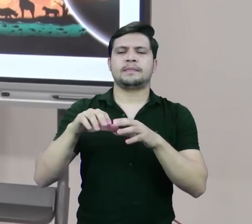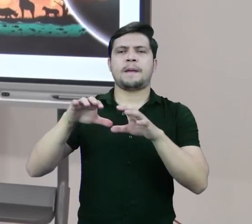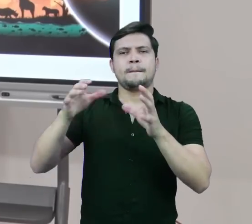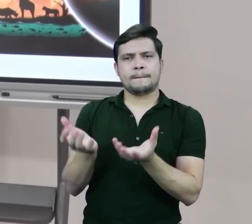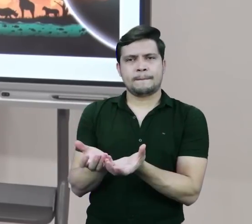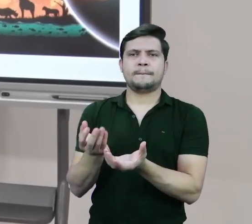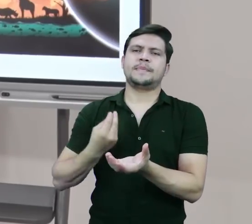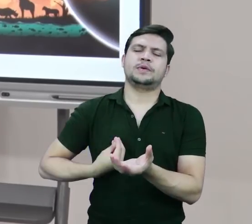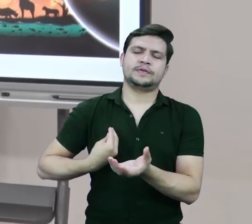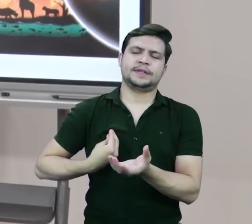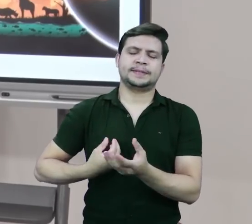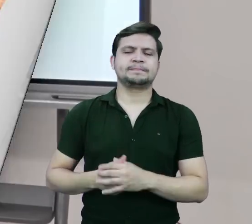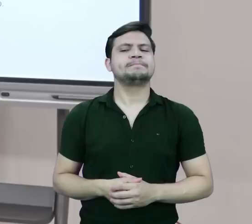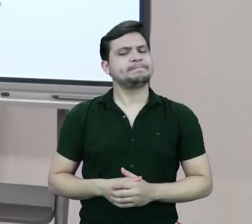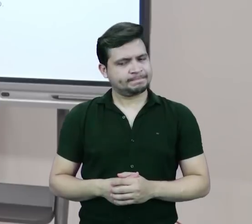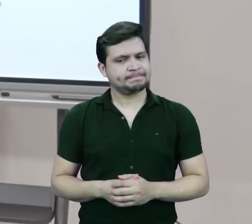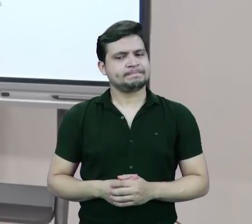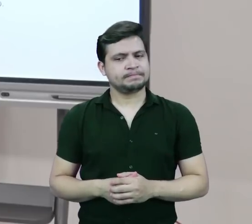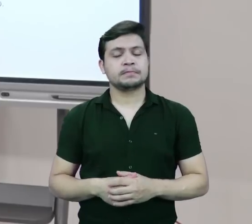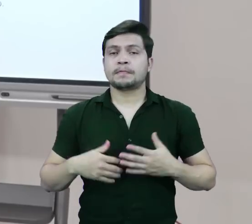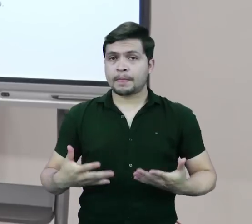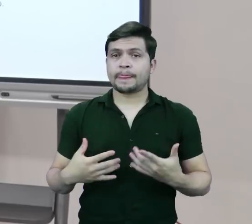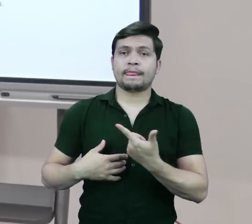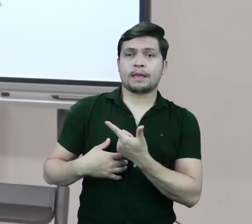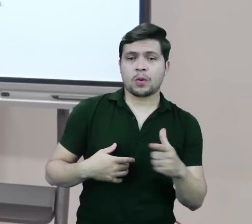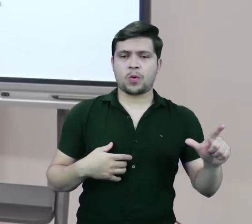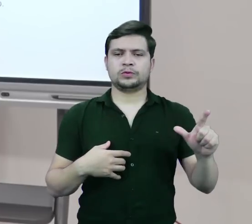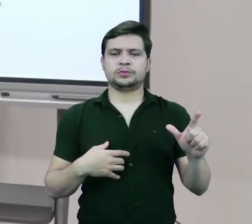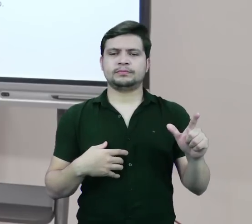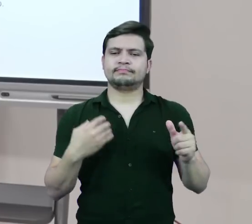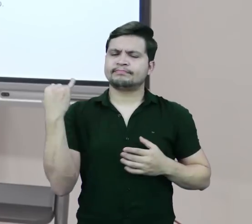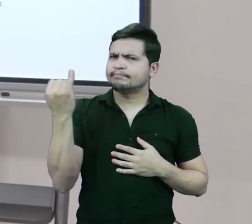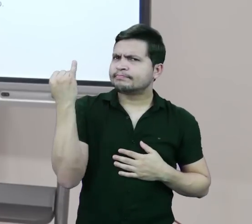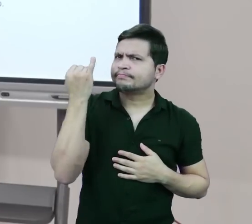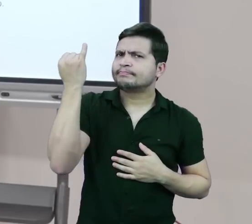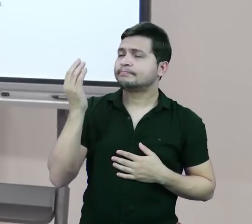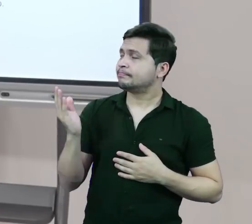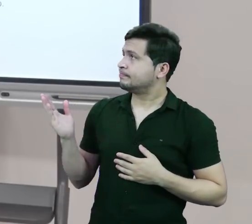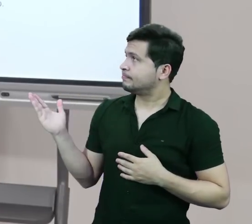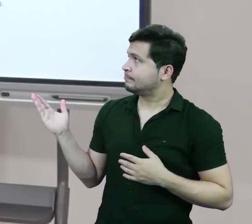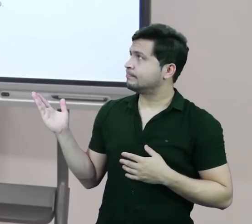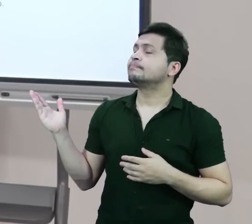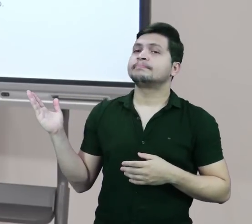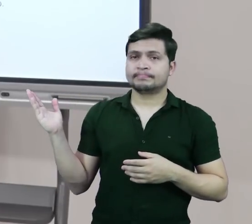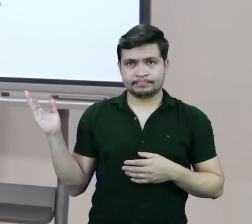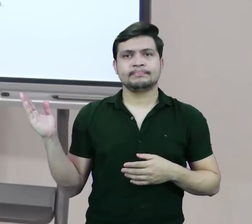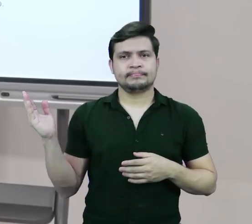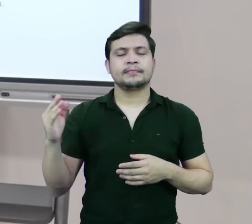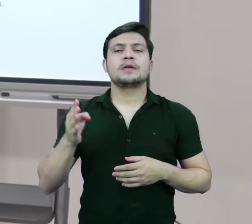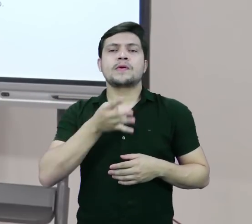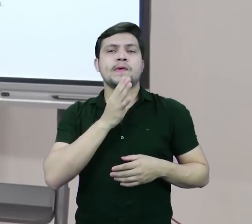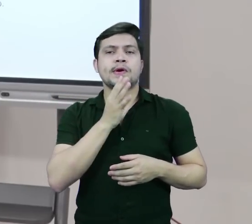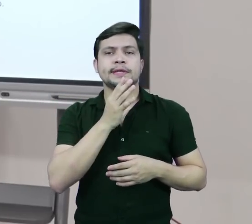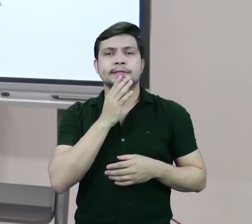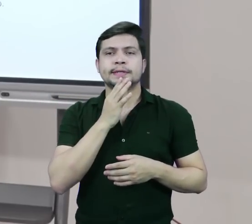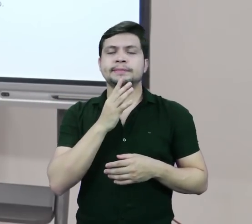nossa biosfera, a esfera da vida. Então, pois bem, outro termo importante é nós conhecemos um pouco das cadeias